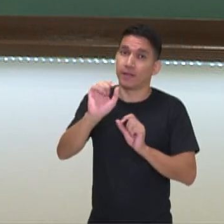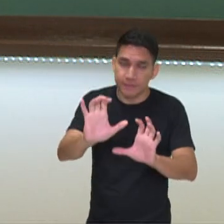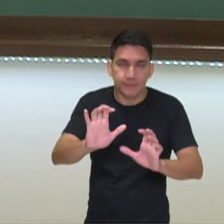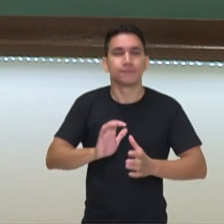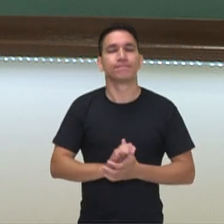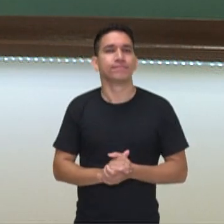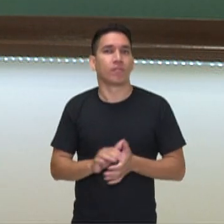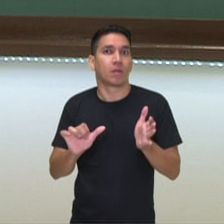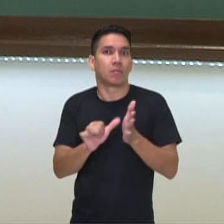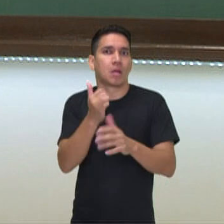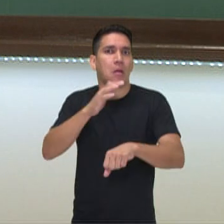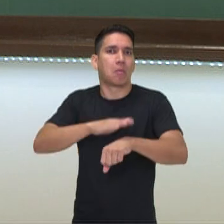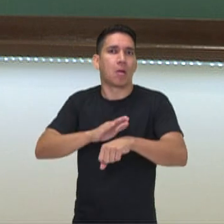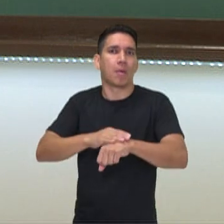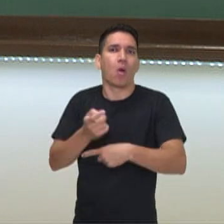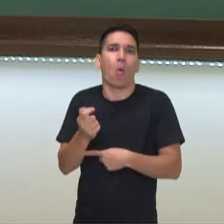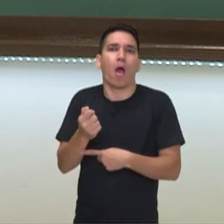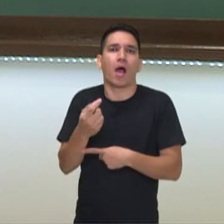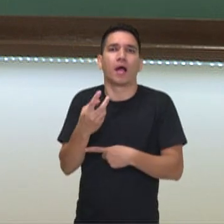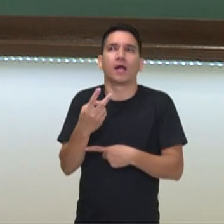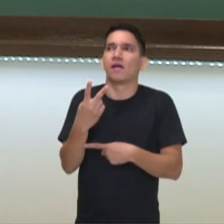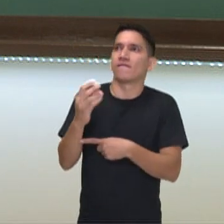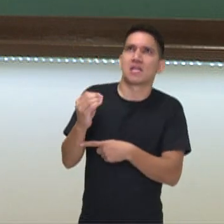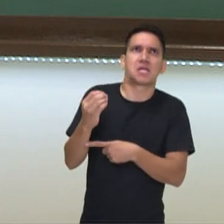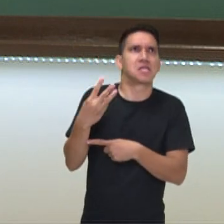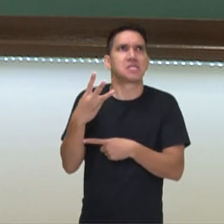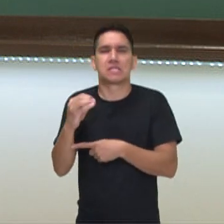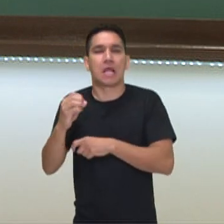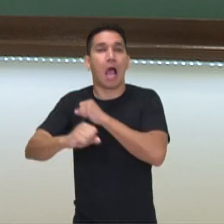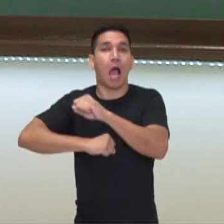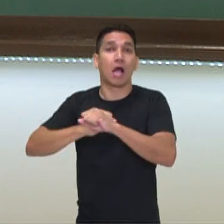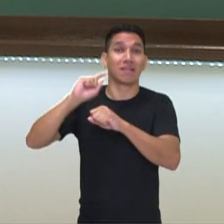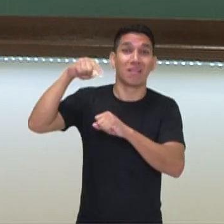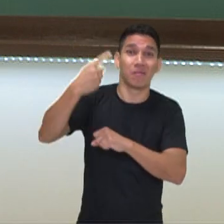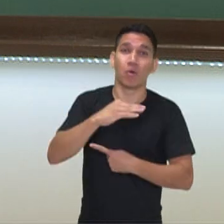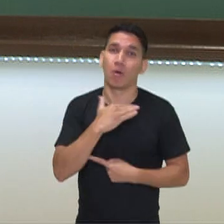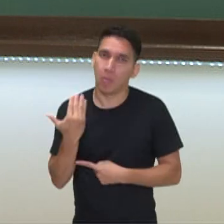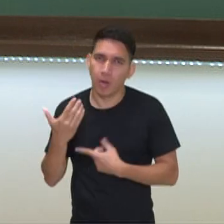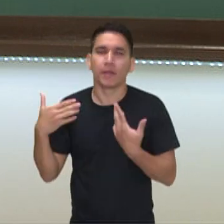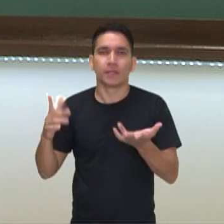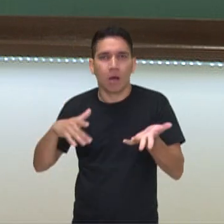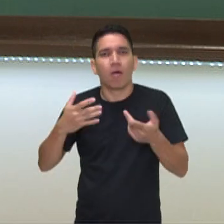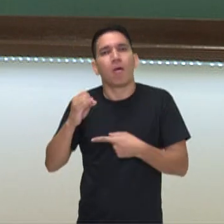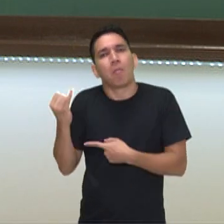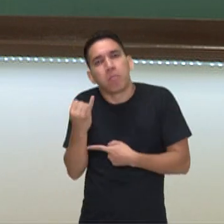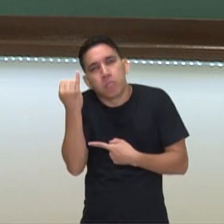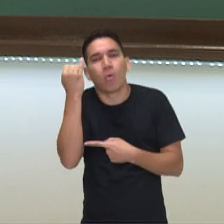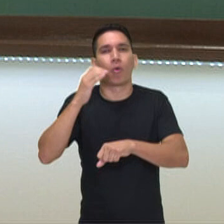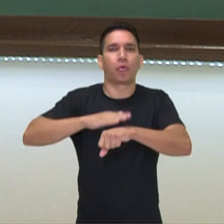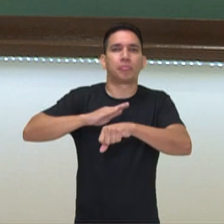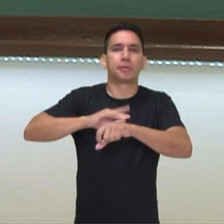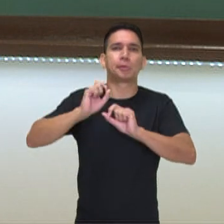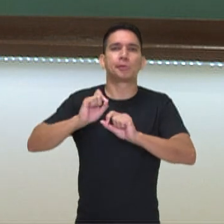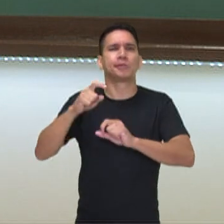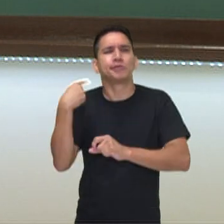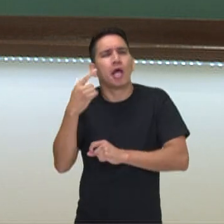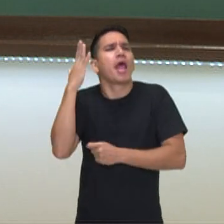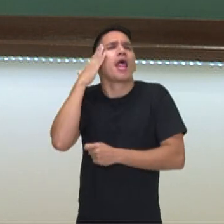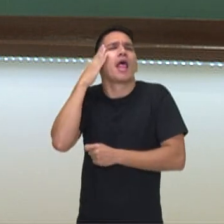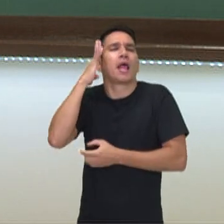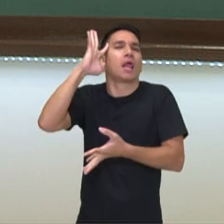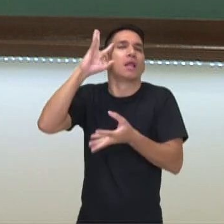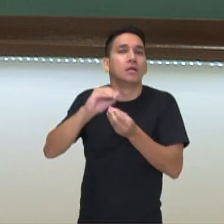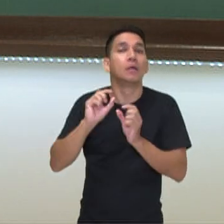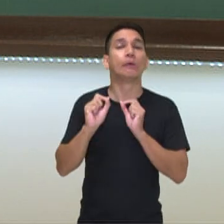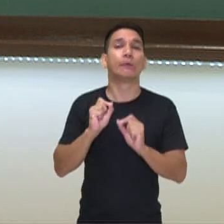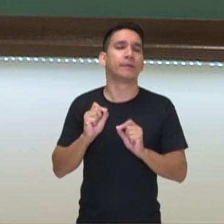aí, quase 20, 30 anos depois da sua morte. Então é importante da gente saber que a gente